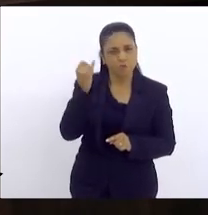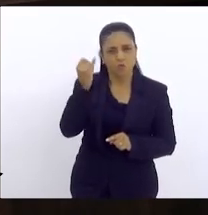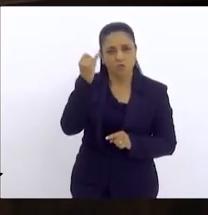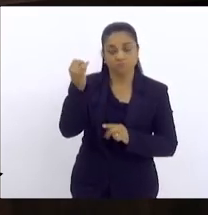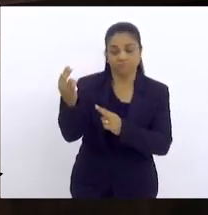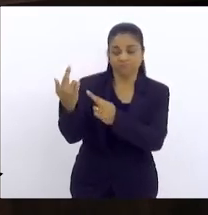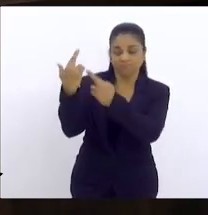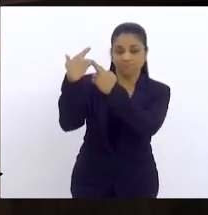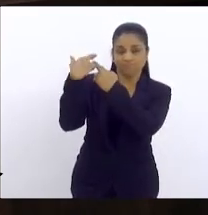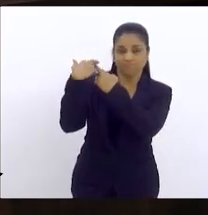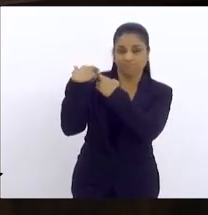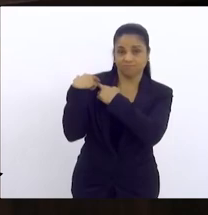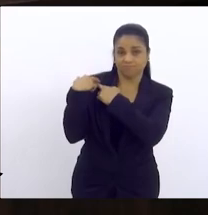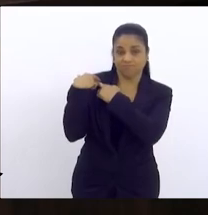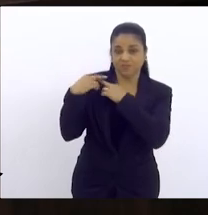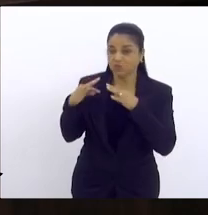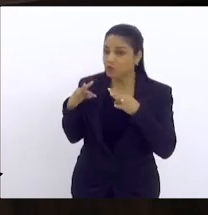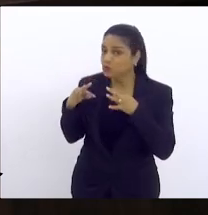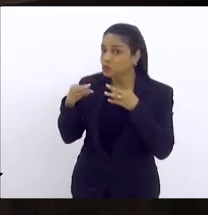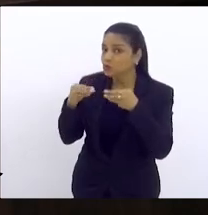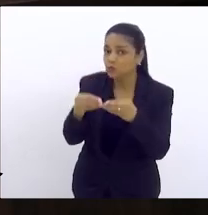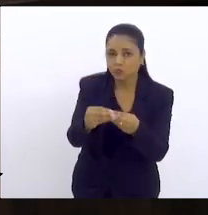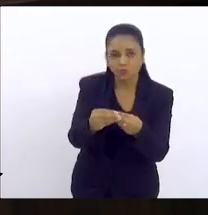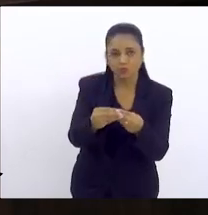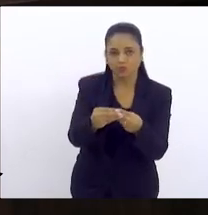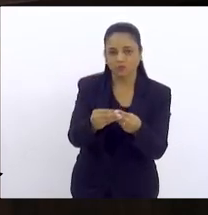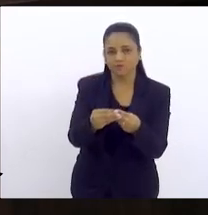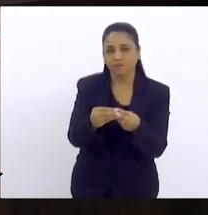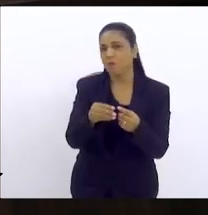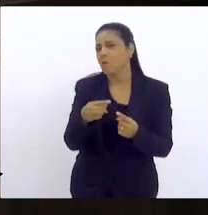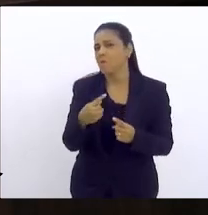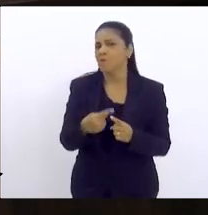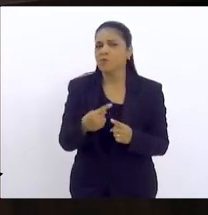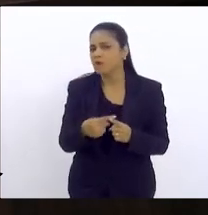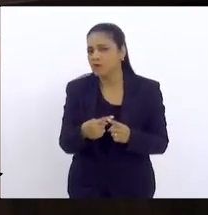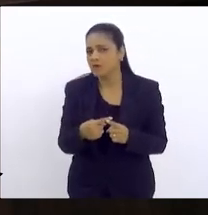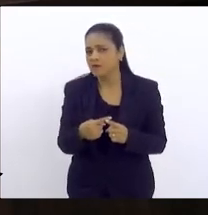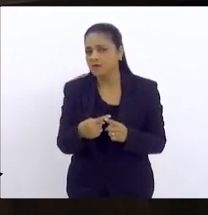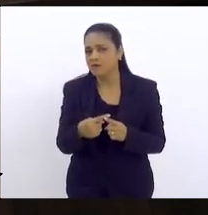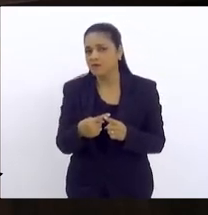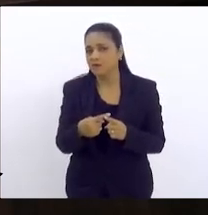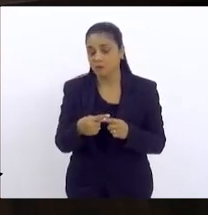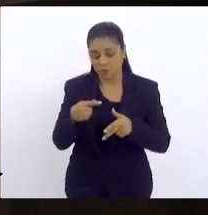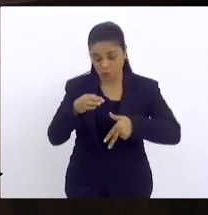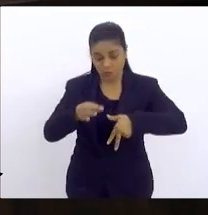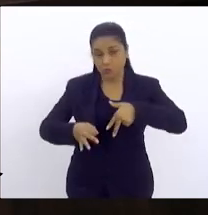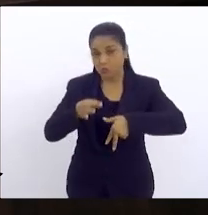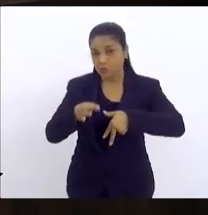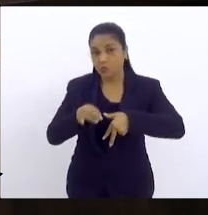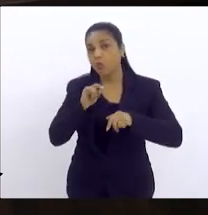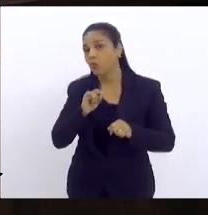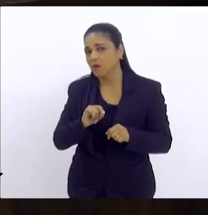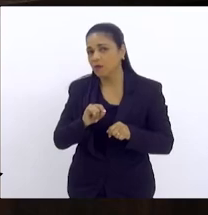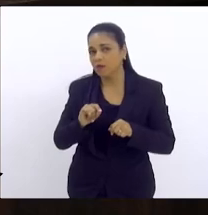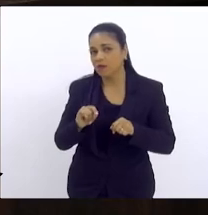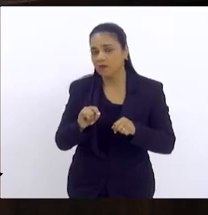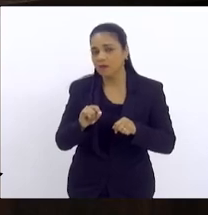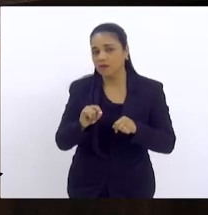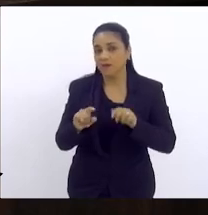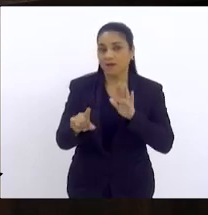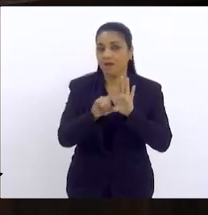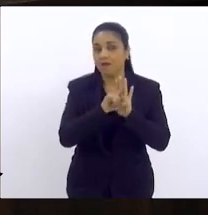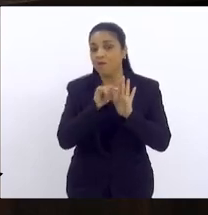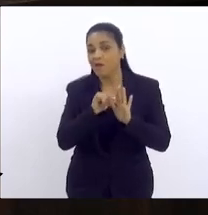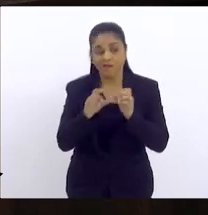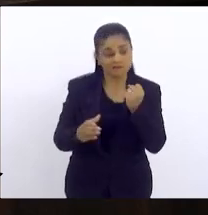responsabilidade de todos Por que que é assim porque O legislador ele tem a percepção de que segurança pública é